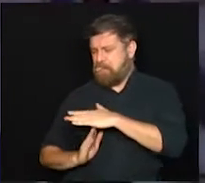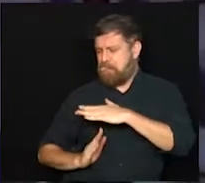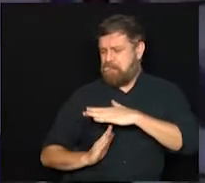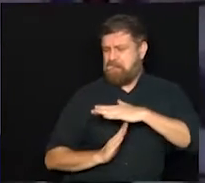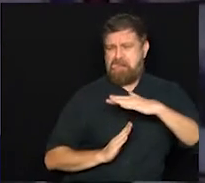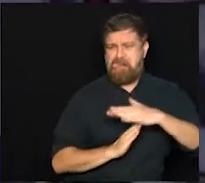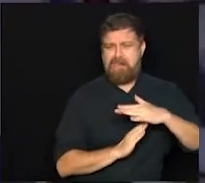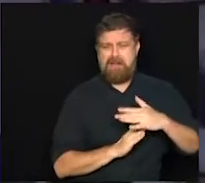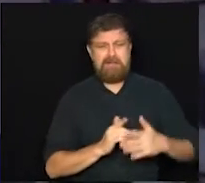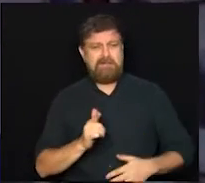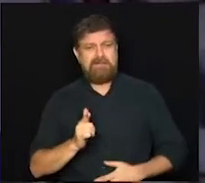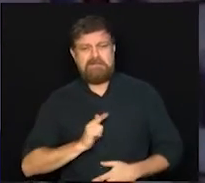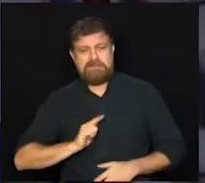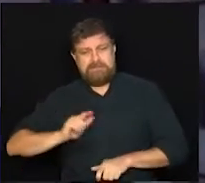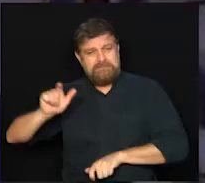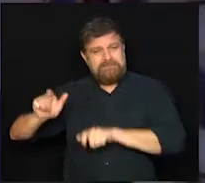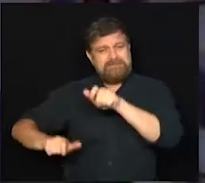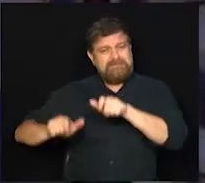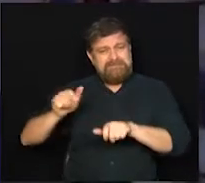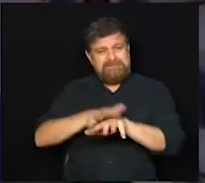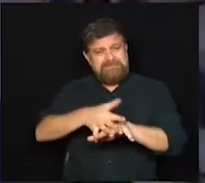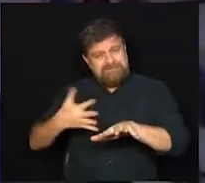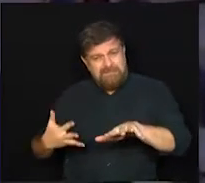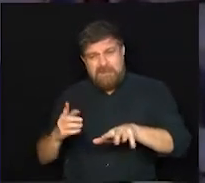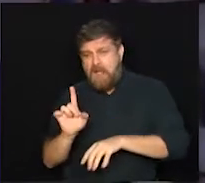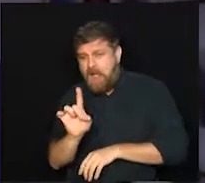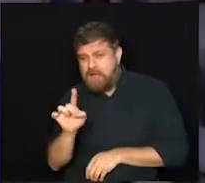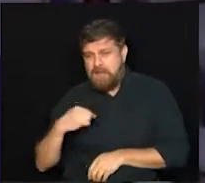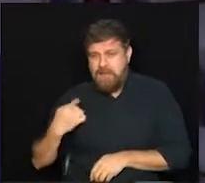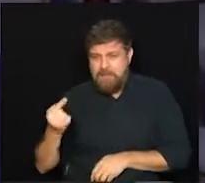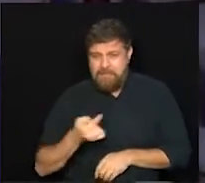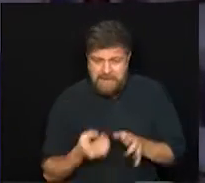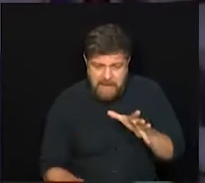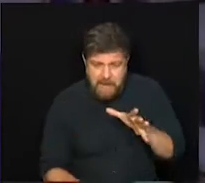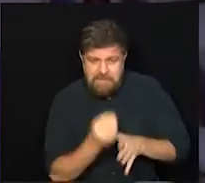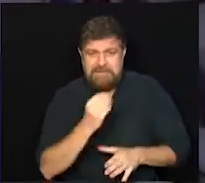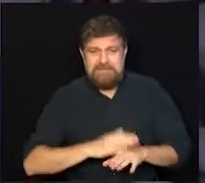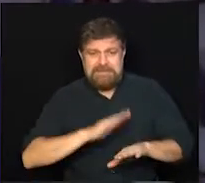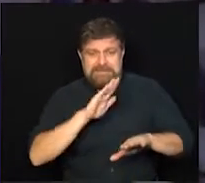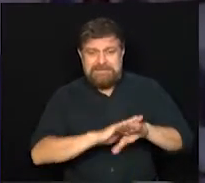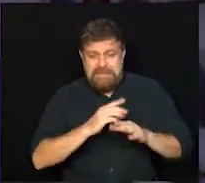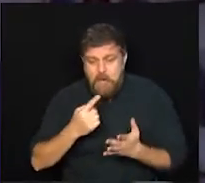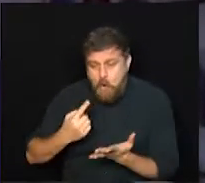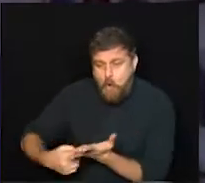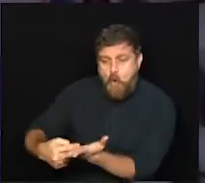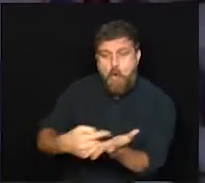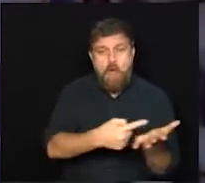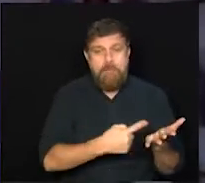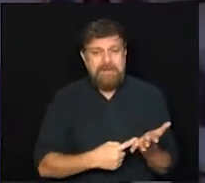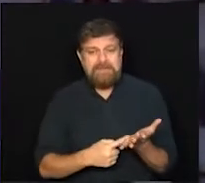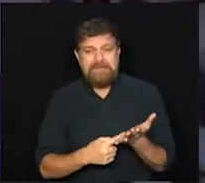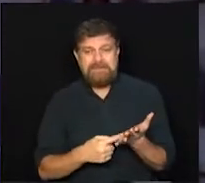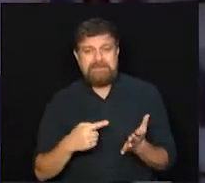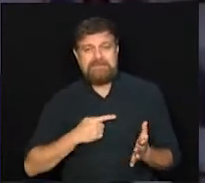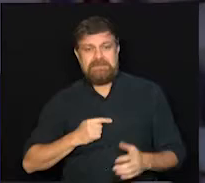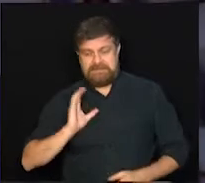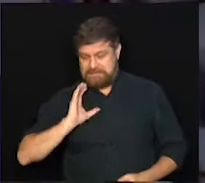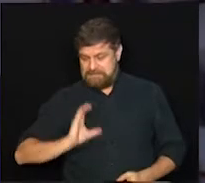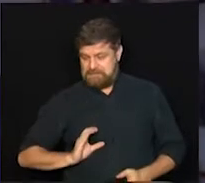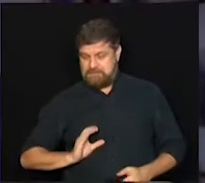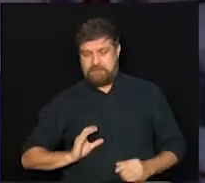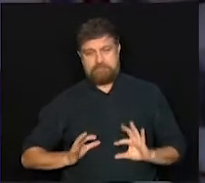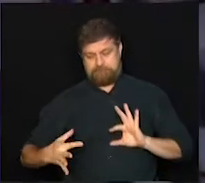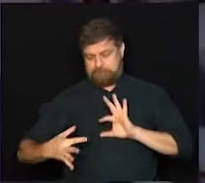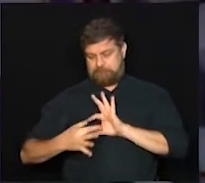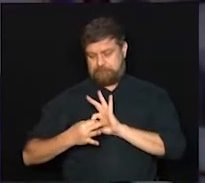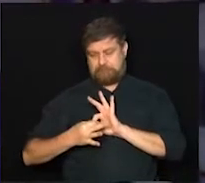né, né? Mas para toda essa construção nós precisamos construir pactos civilizatórios, pactos com que a gente